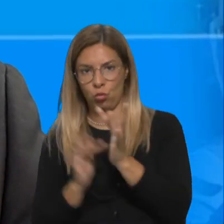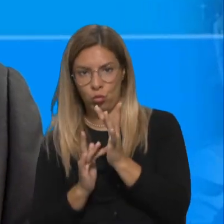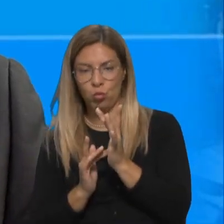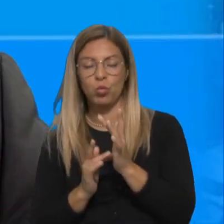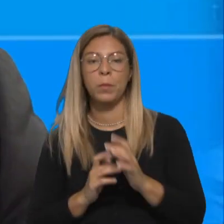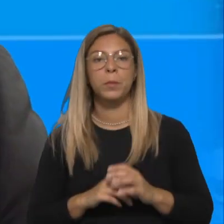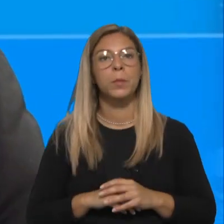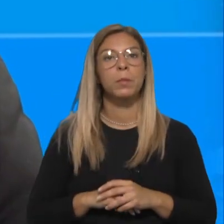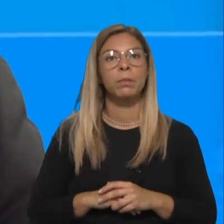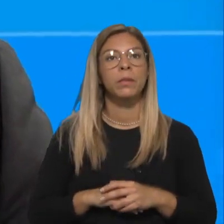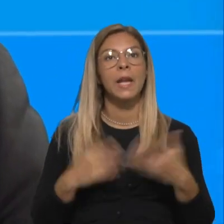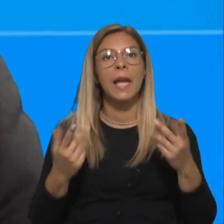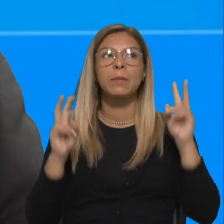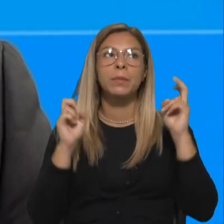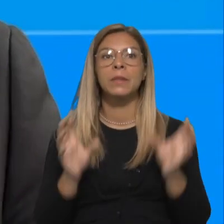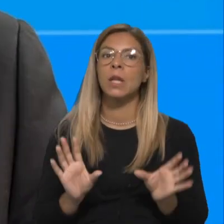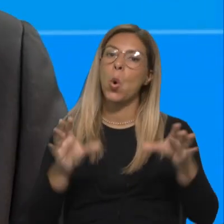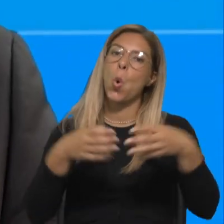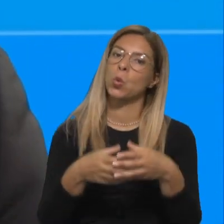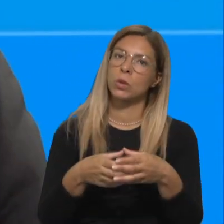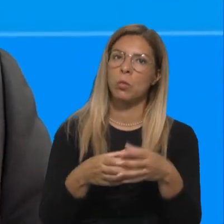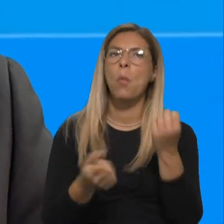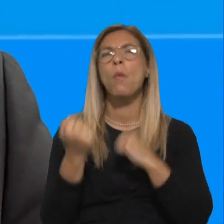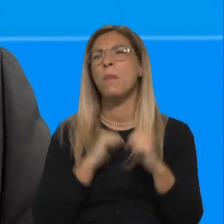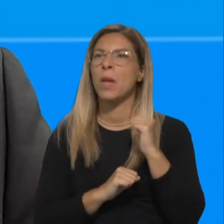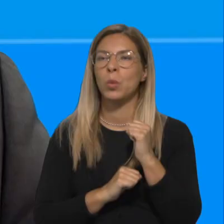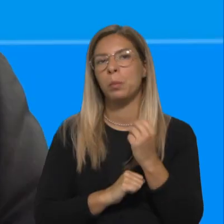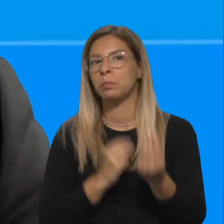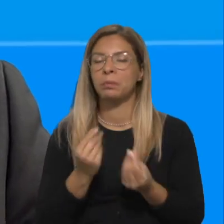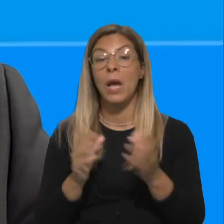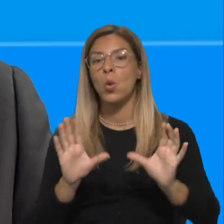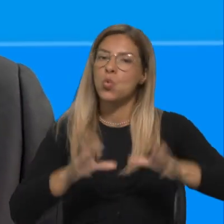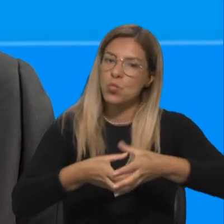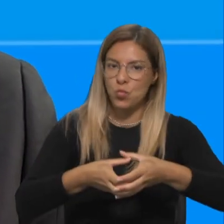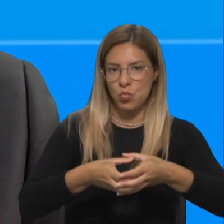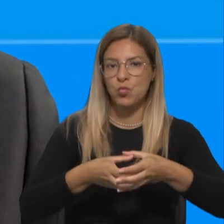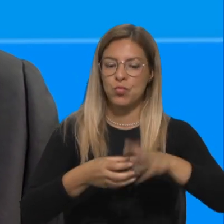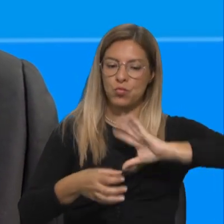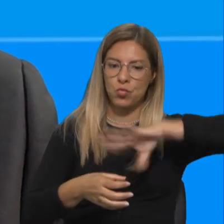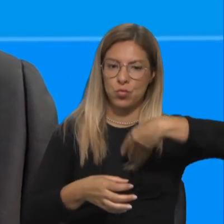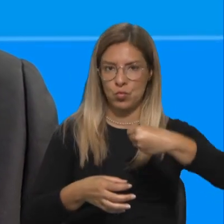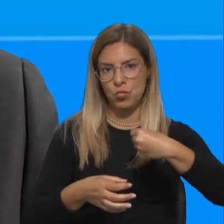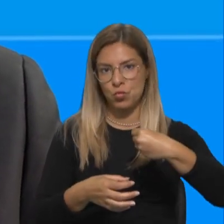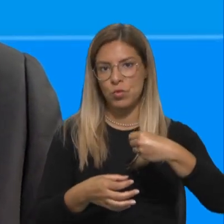uma organização, não estamos a lhe chamar movimento, é uma comunidade mundial,